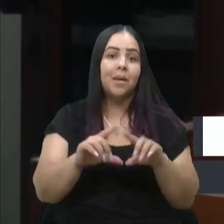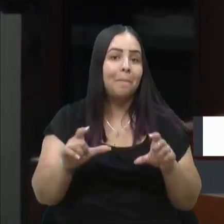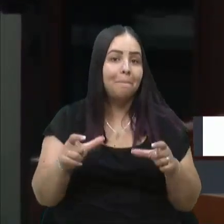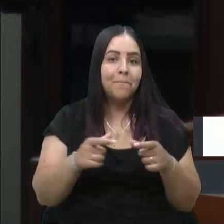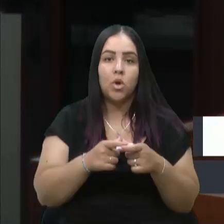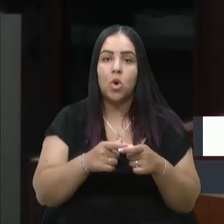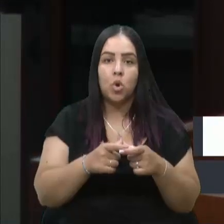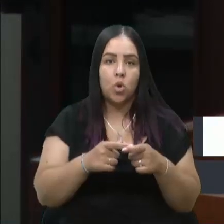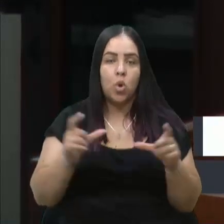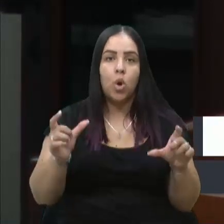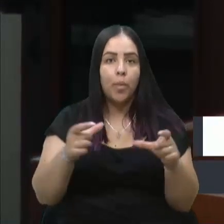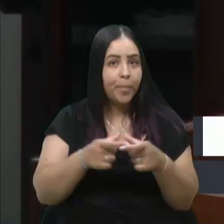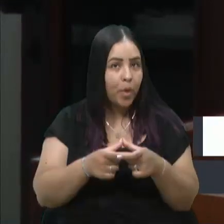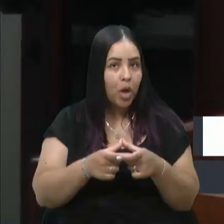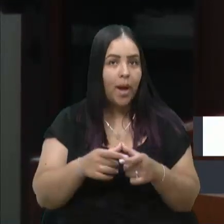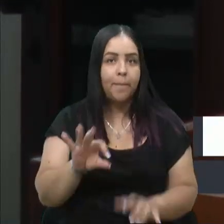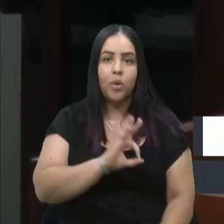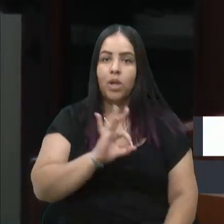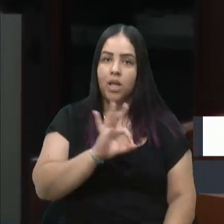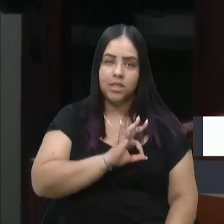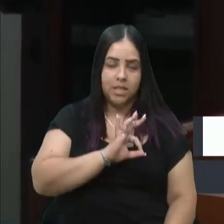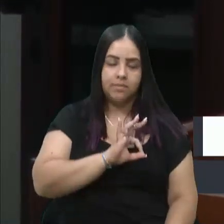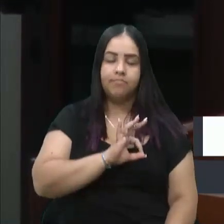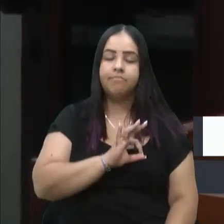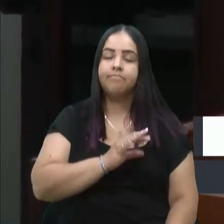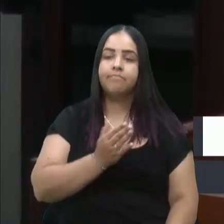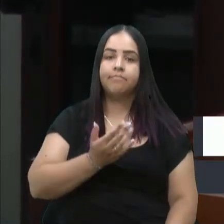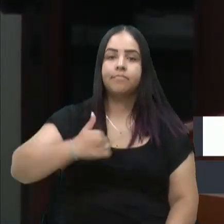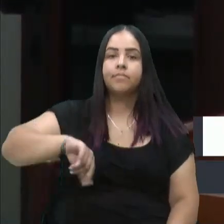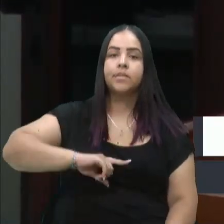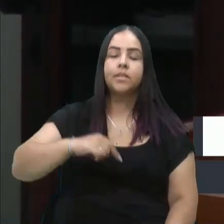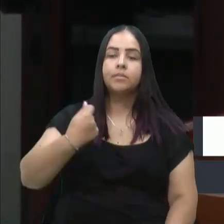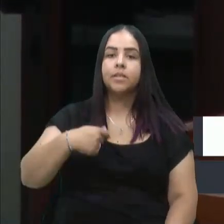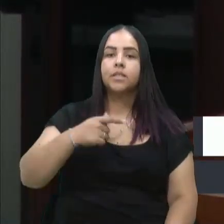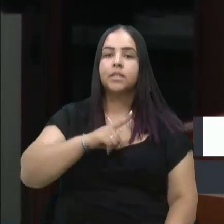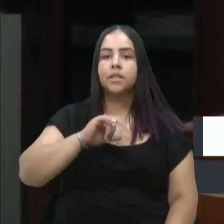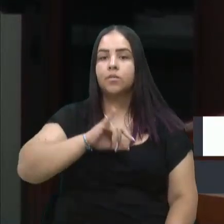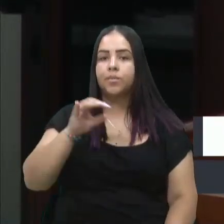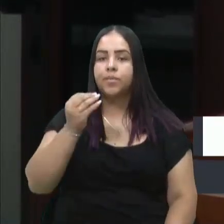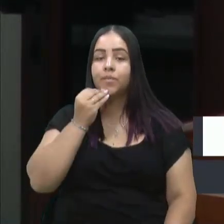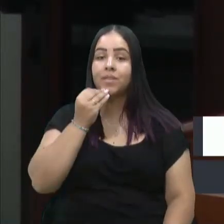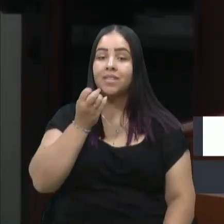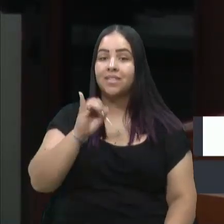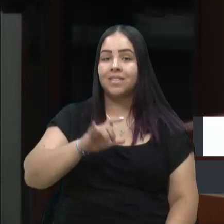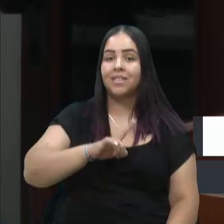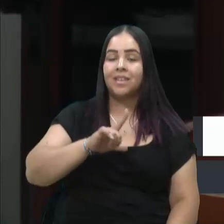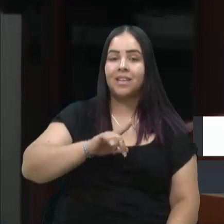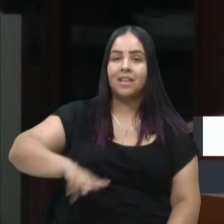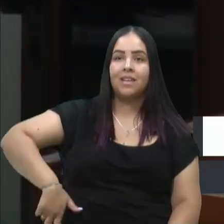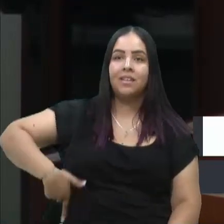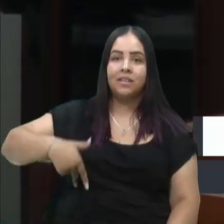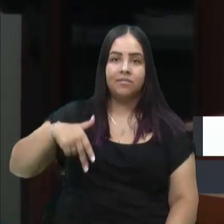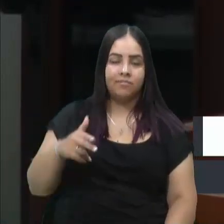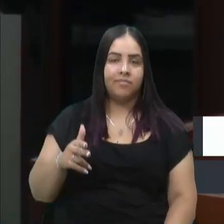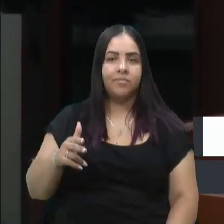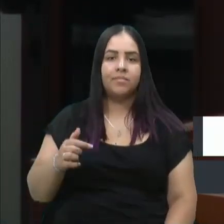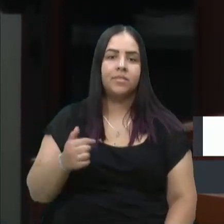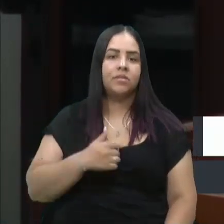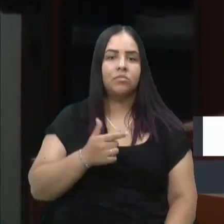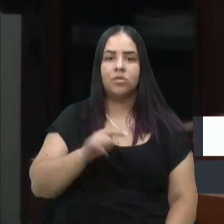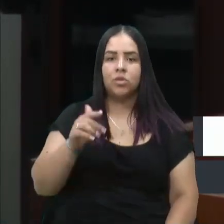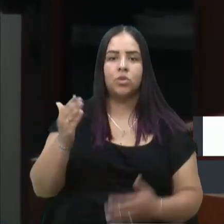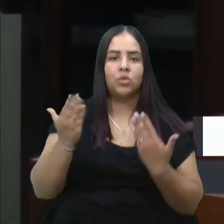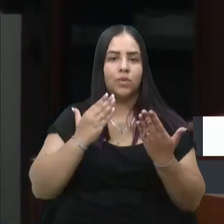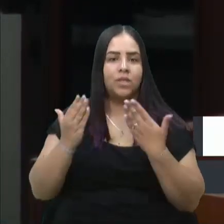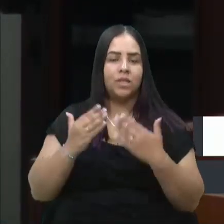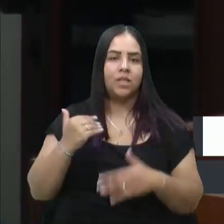O efetivo é pequeno de policiais. E nós temos que oportunizar. Então, quem tem o porte de armas, eu não tenho dúvida que ele